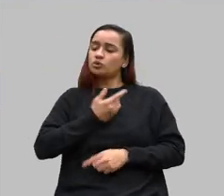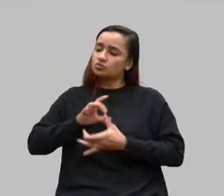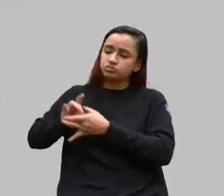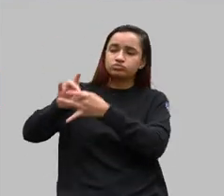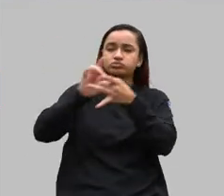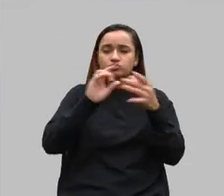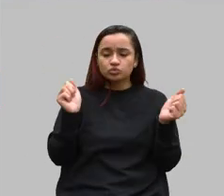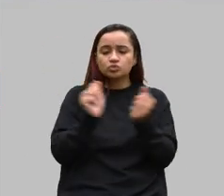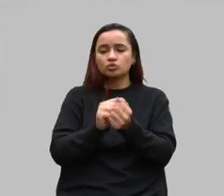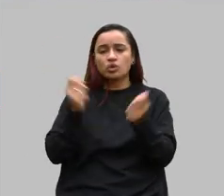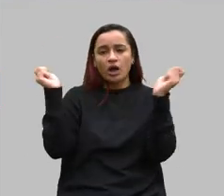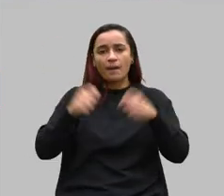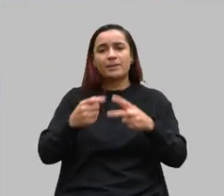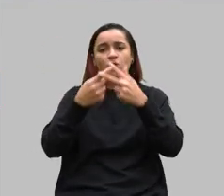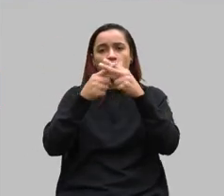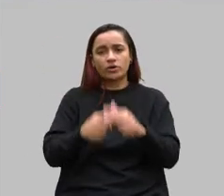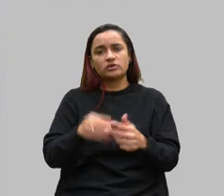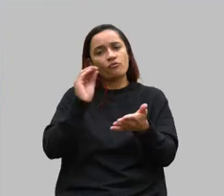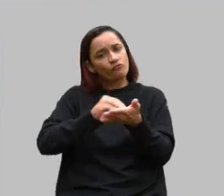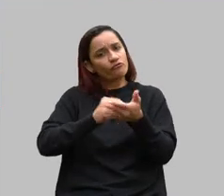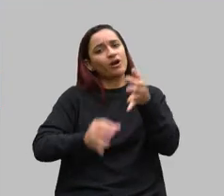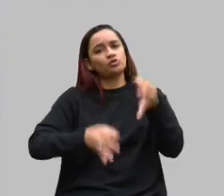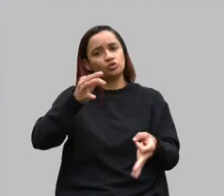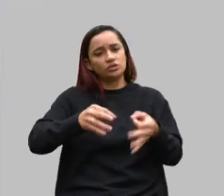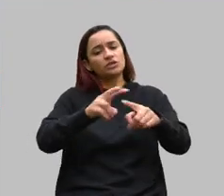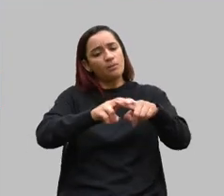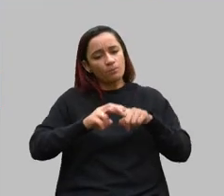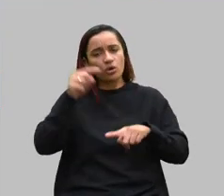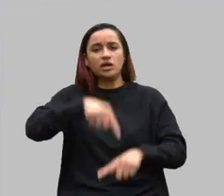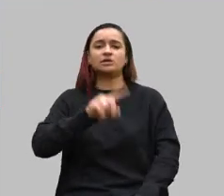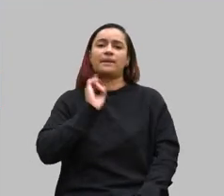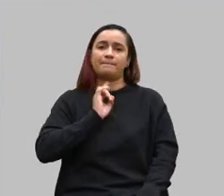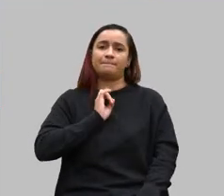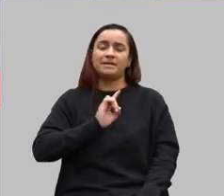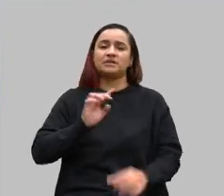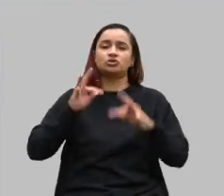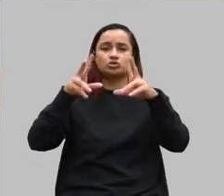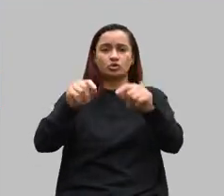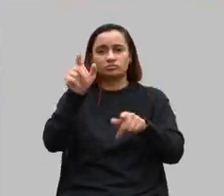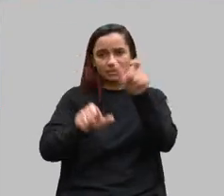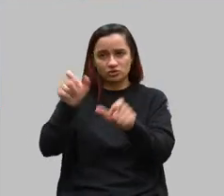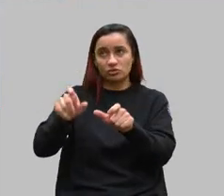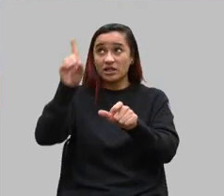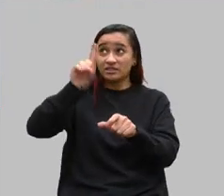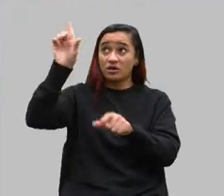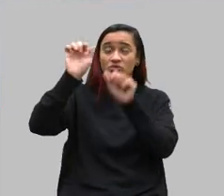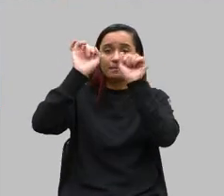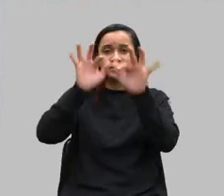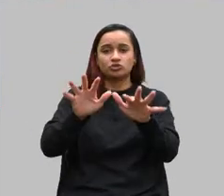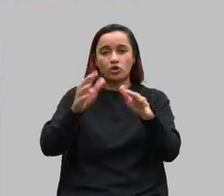injustiça por Minas e pelos mineiros que Deus nos abençoe muito obrigada